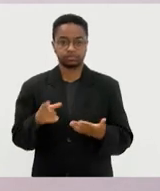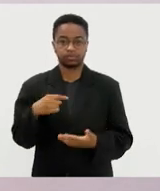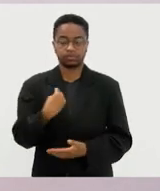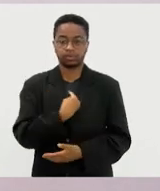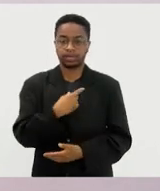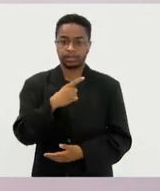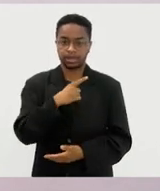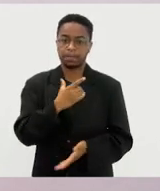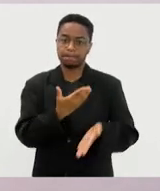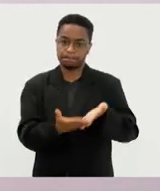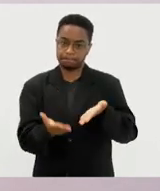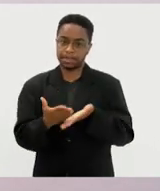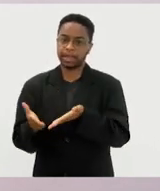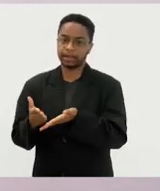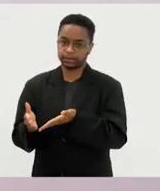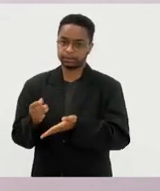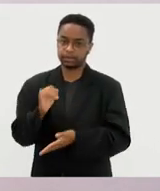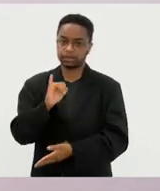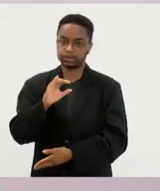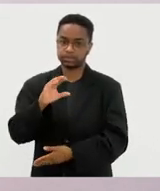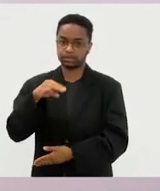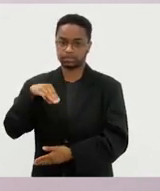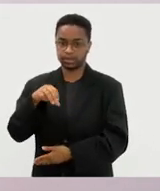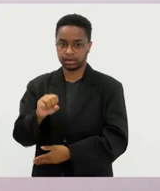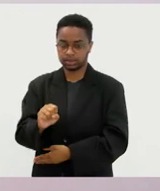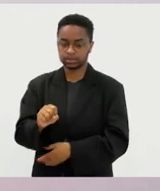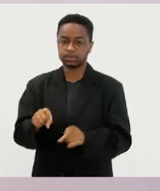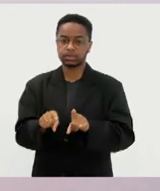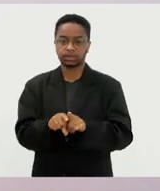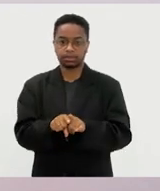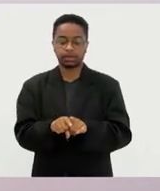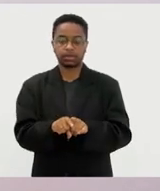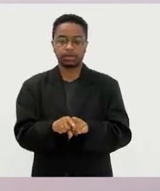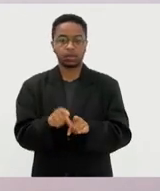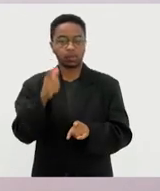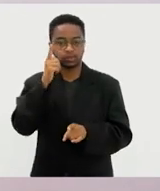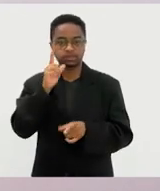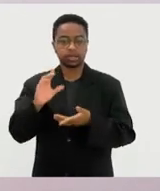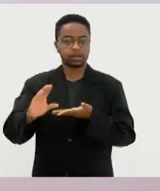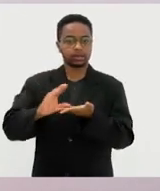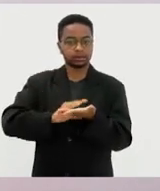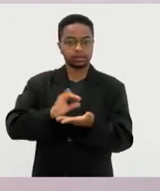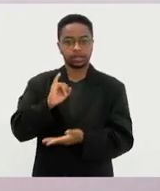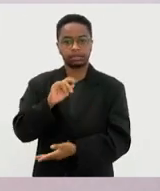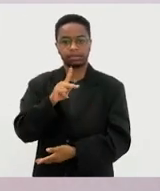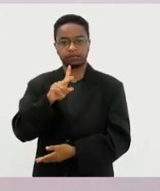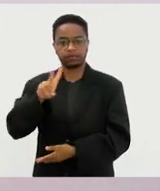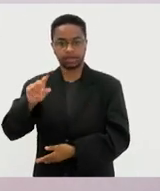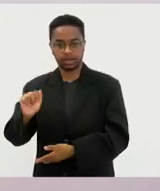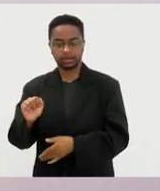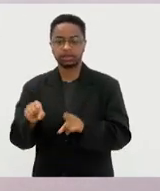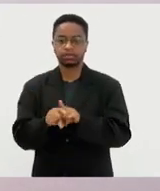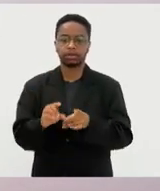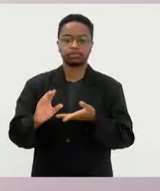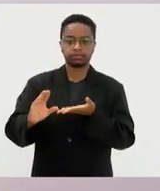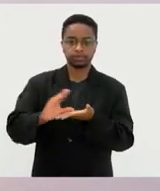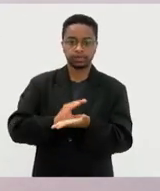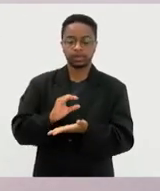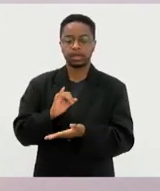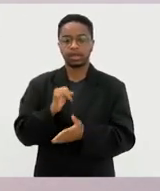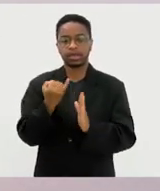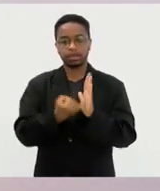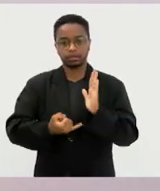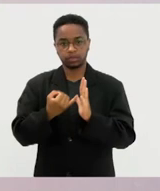alguma perda ainda em ICMS, ganhos no IPVA, ganhos no imposto de renda,